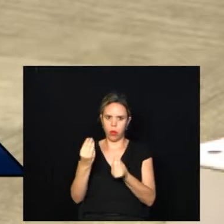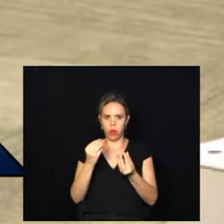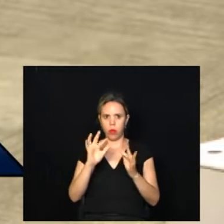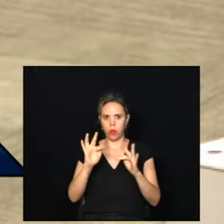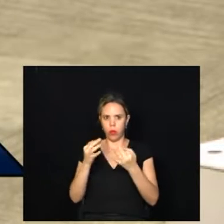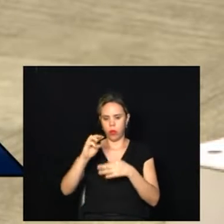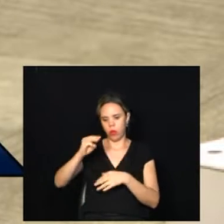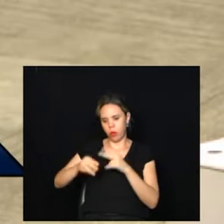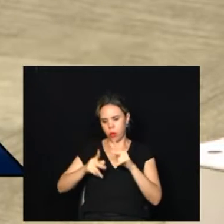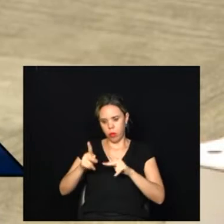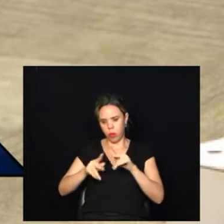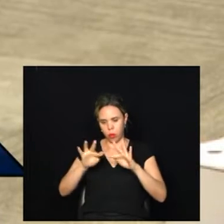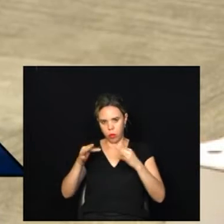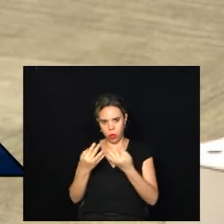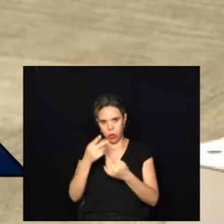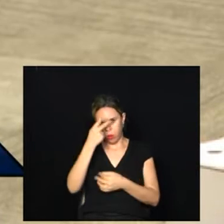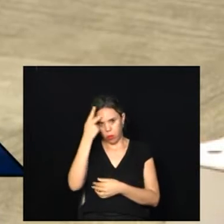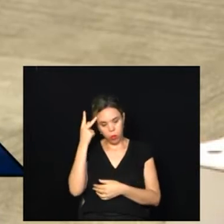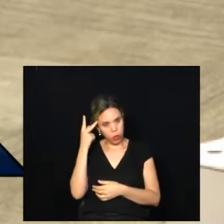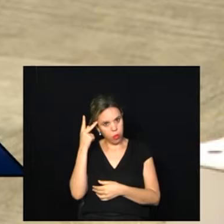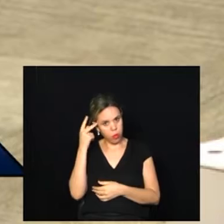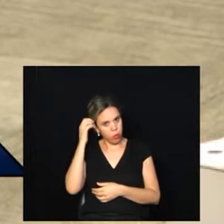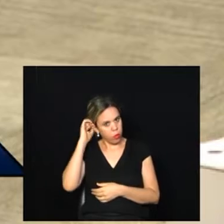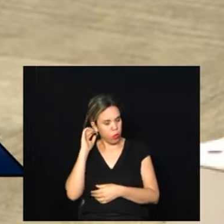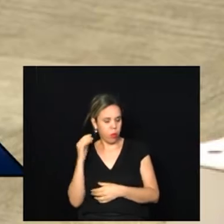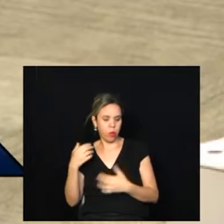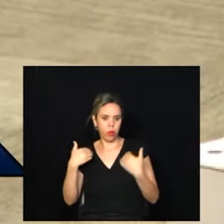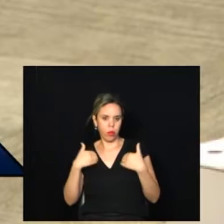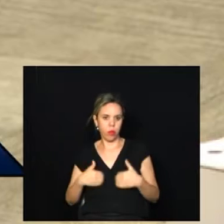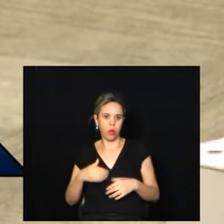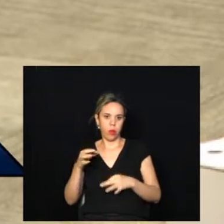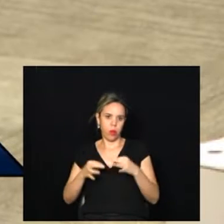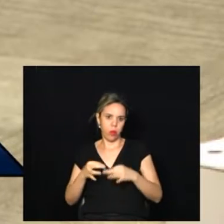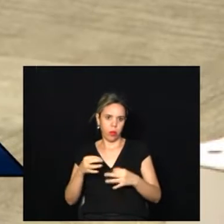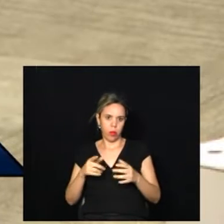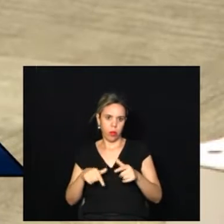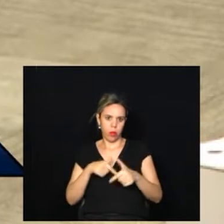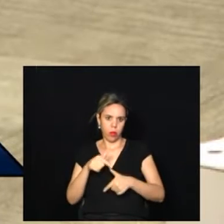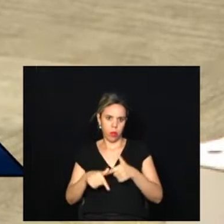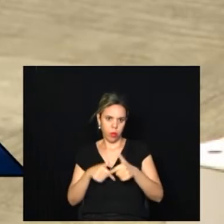talvez milhares de pessoas físicas e